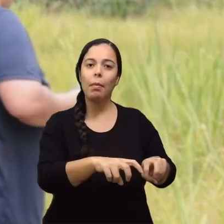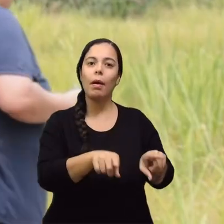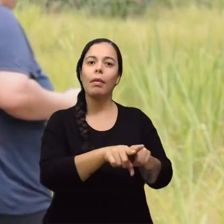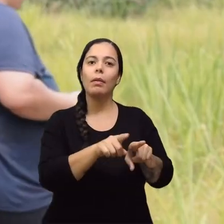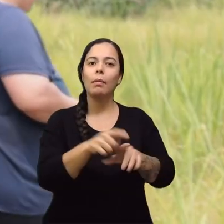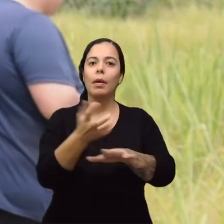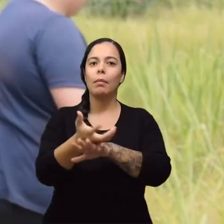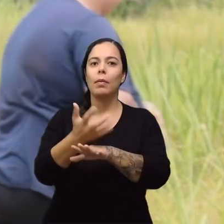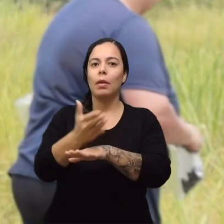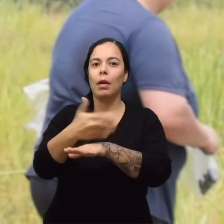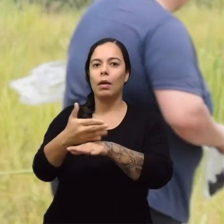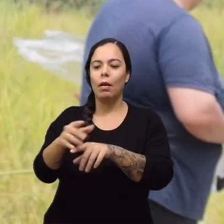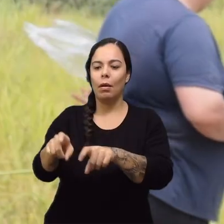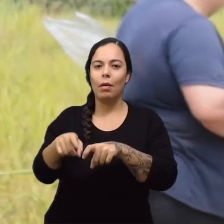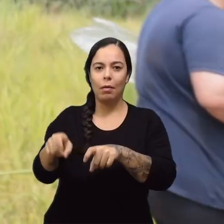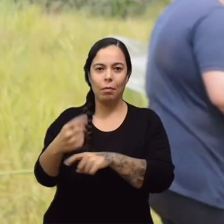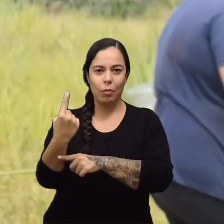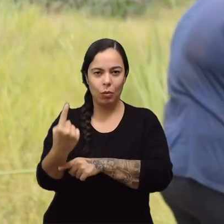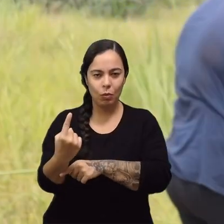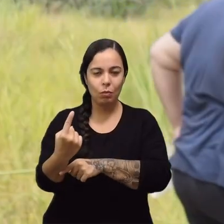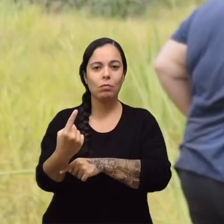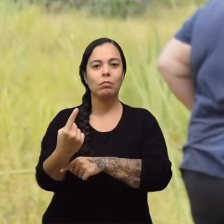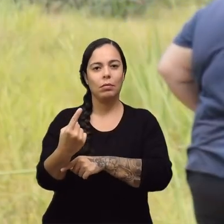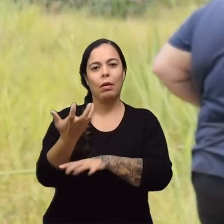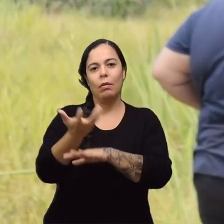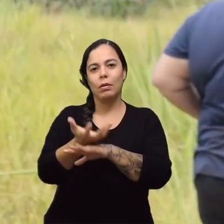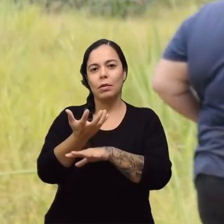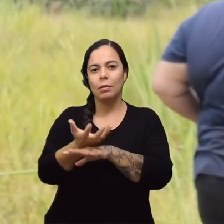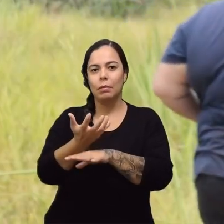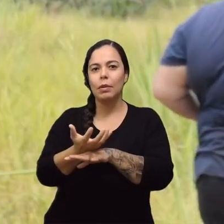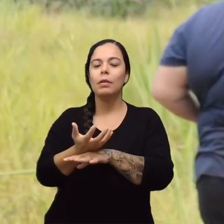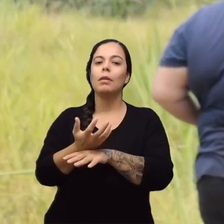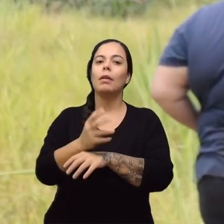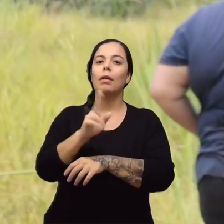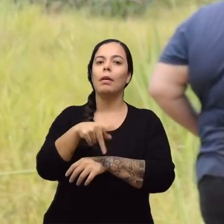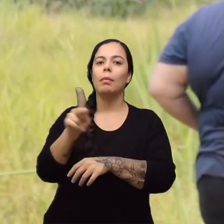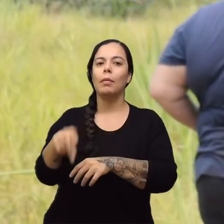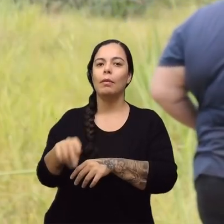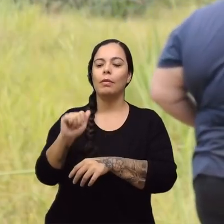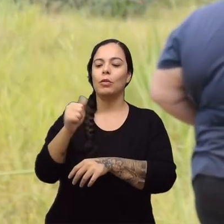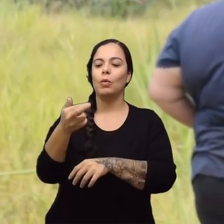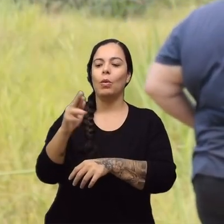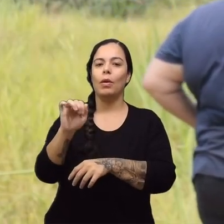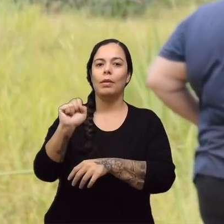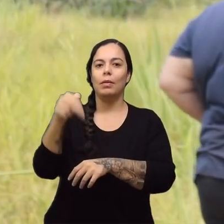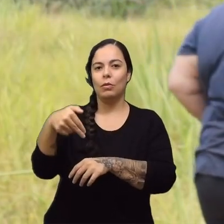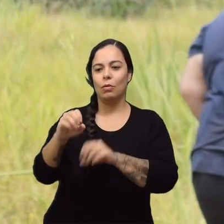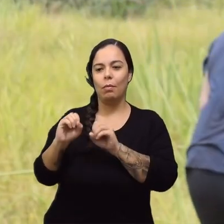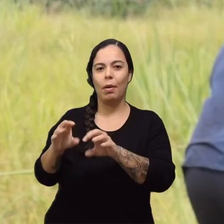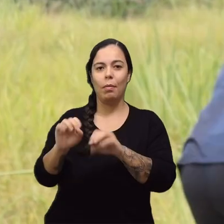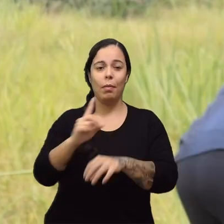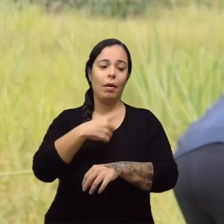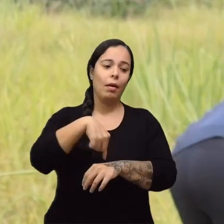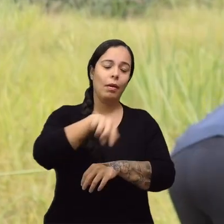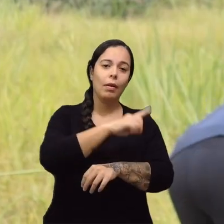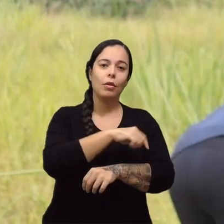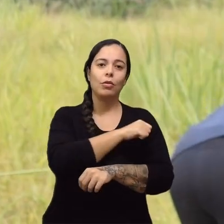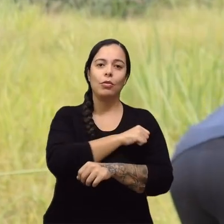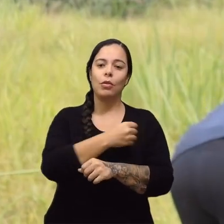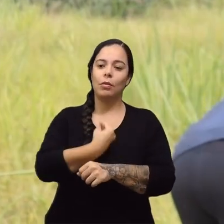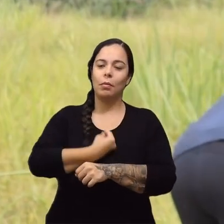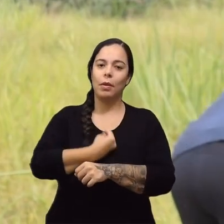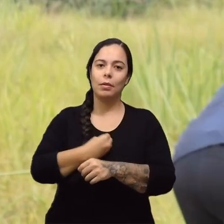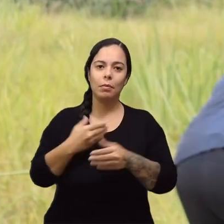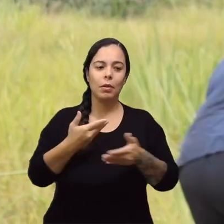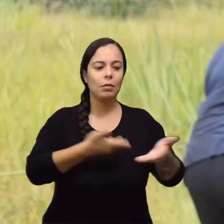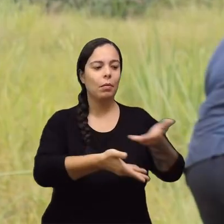1, disciplina que está sendo lecionada pelo professor Anderson, né? E a gente está participando, ajudando aqui